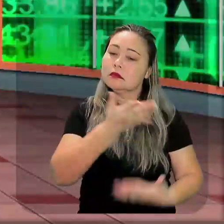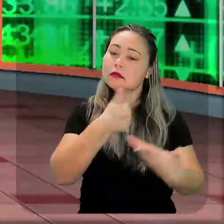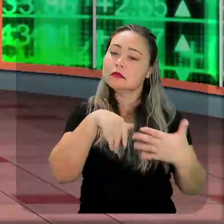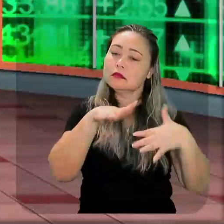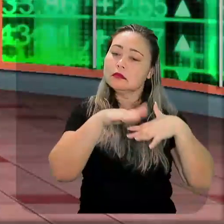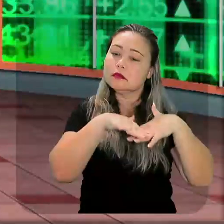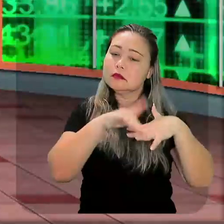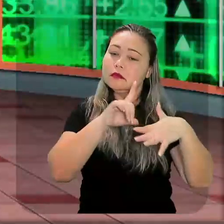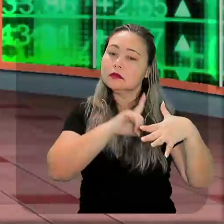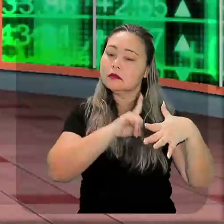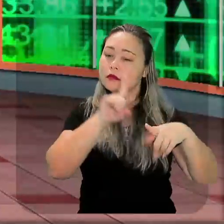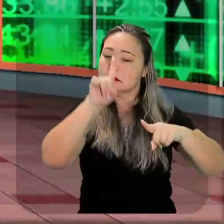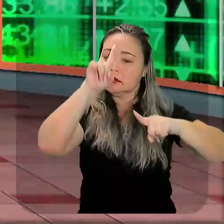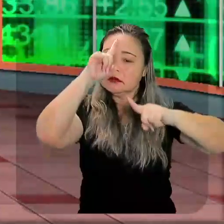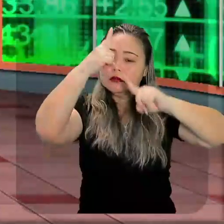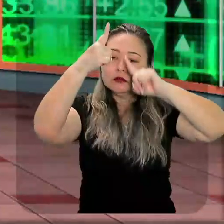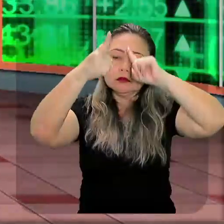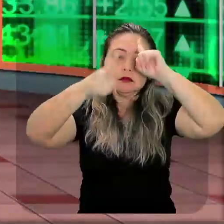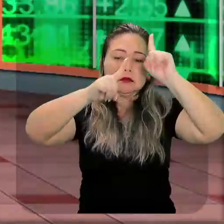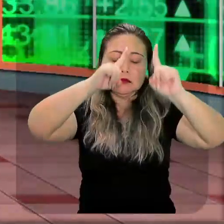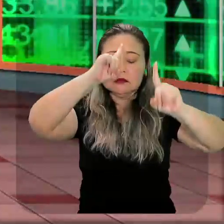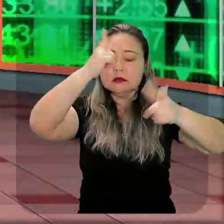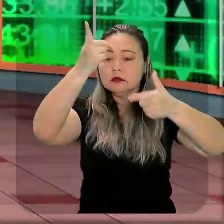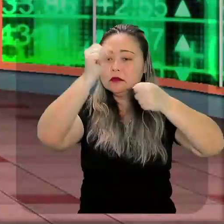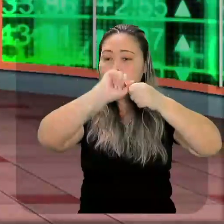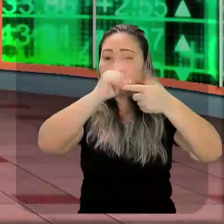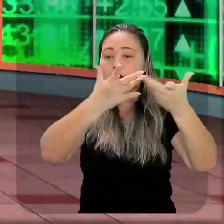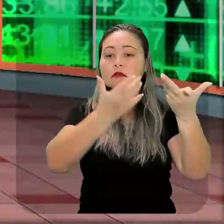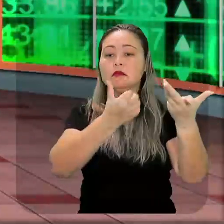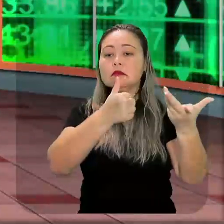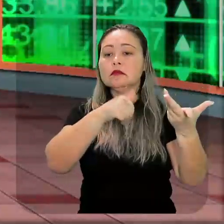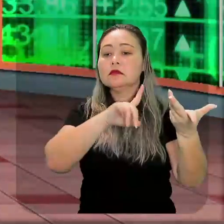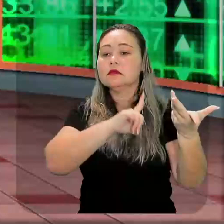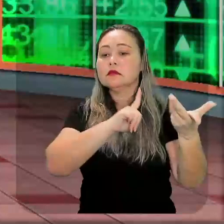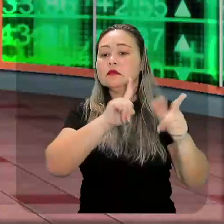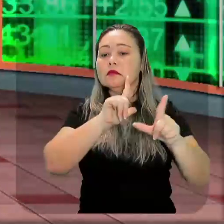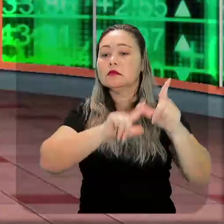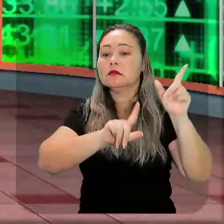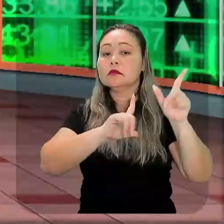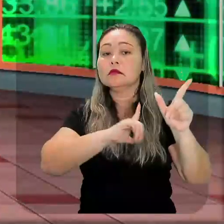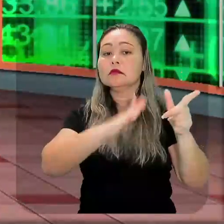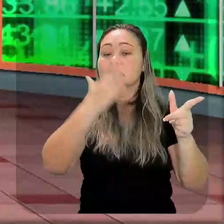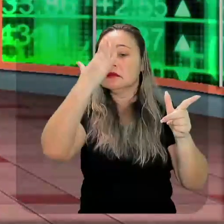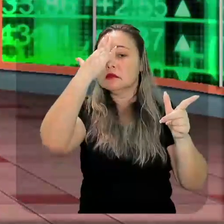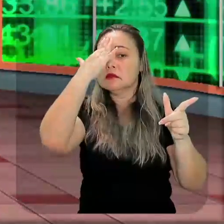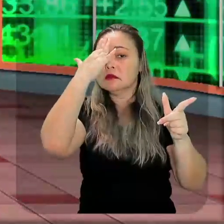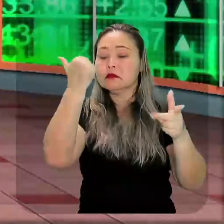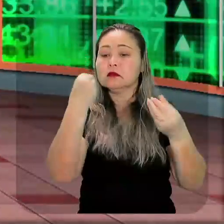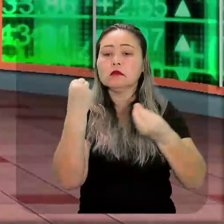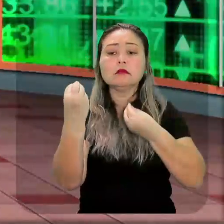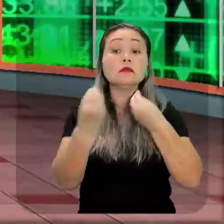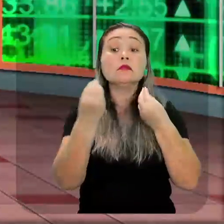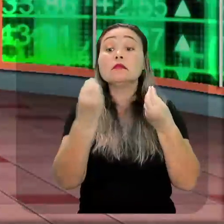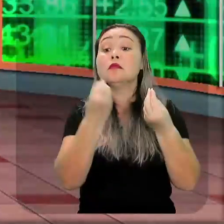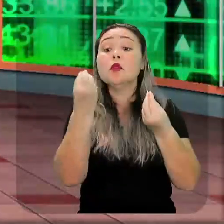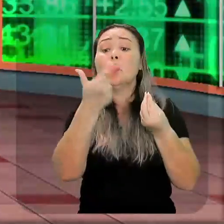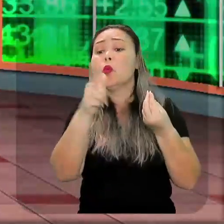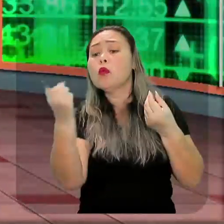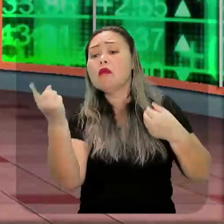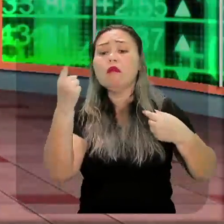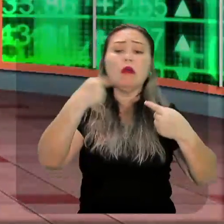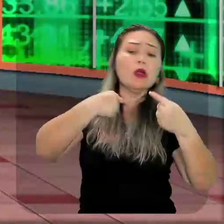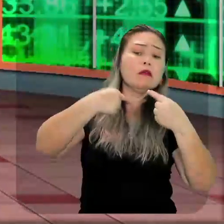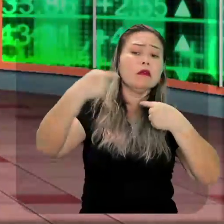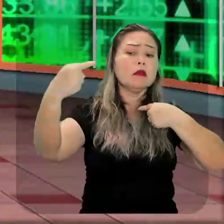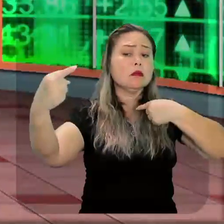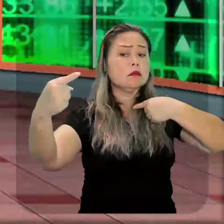nos permite isso, né? Criar algoritmo para ficar mais fácil. Beleza. Mas nós temos que saber trabalhar de outras maneiras, indo,